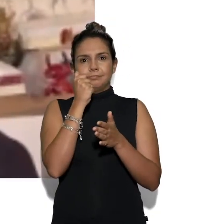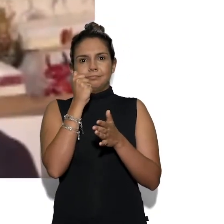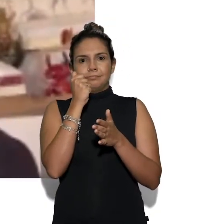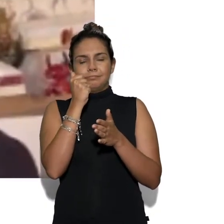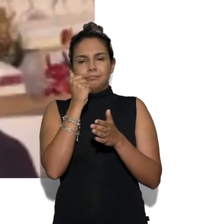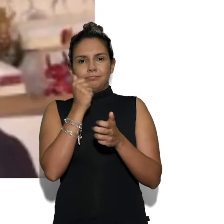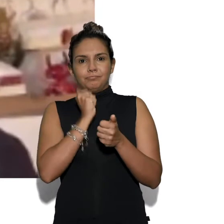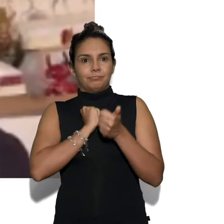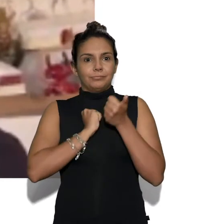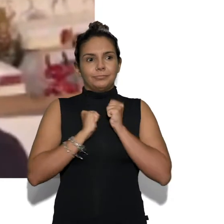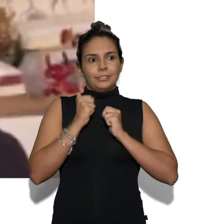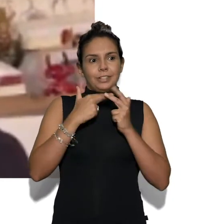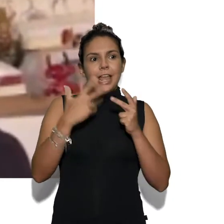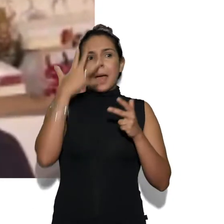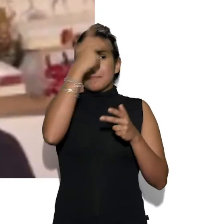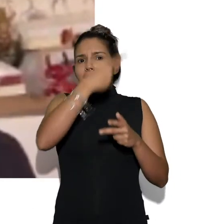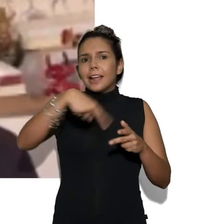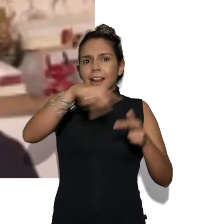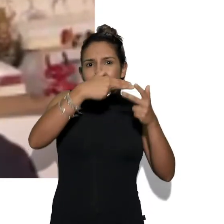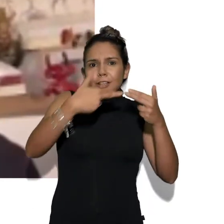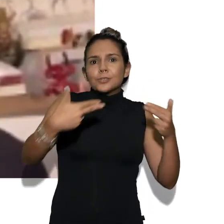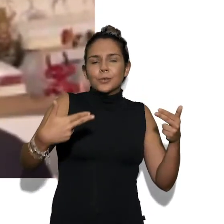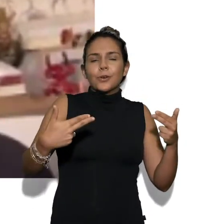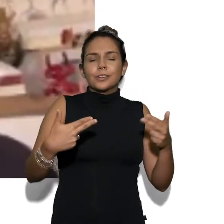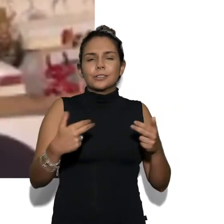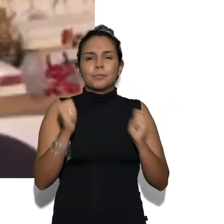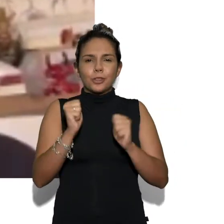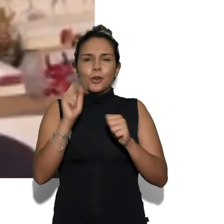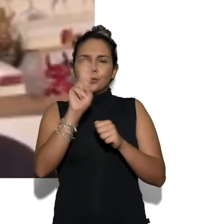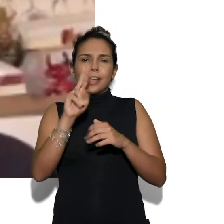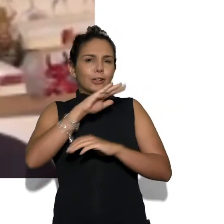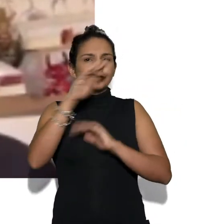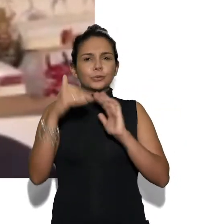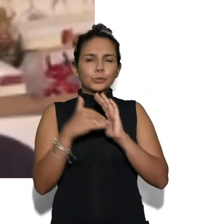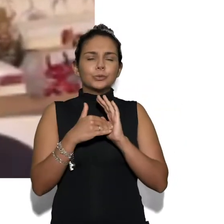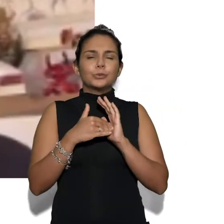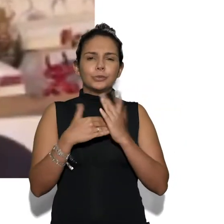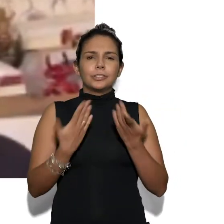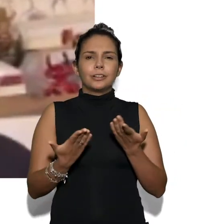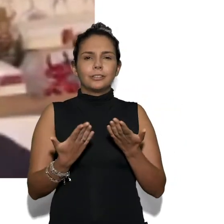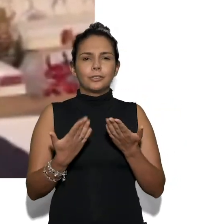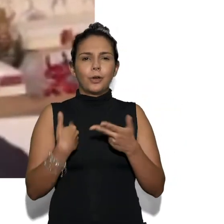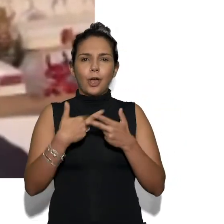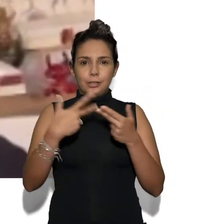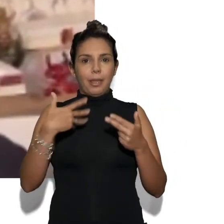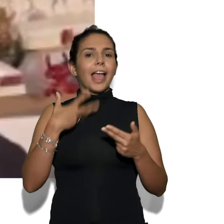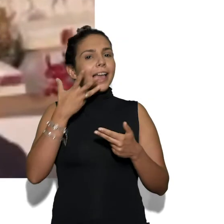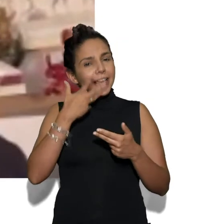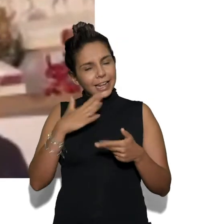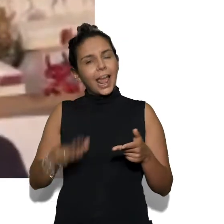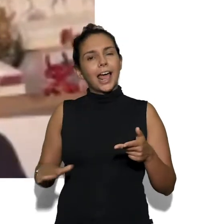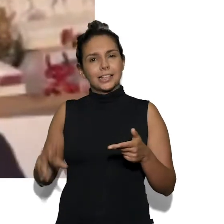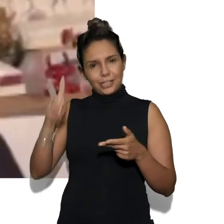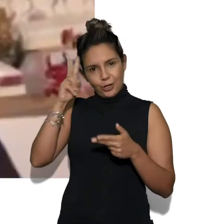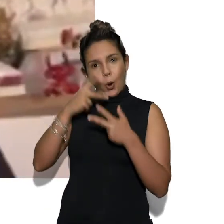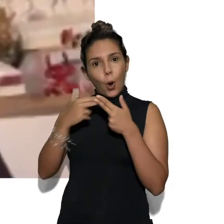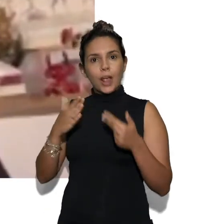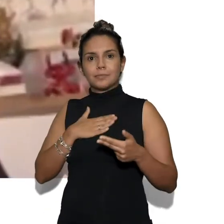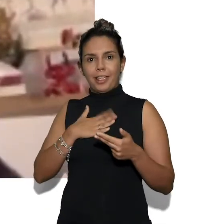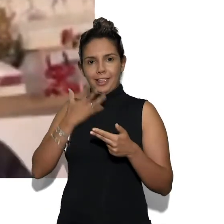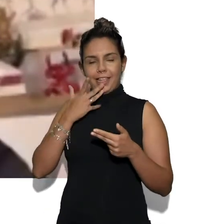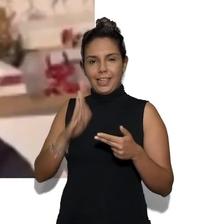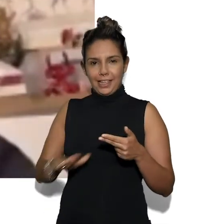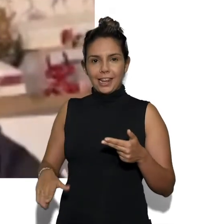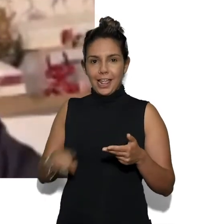situações, mas eu achei que podia usar tudo, então eu usei coisas da minha infância, eu usei coisas